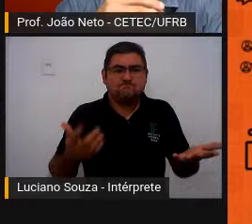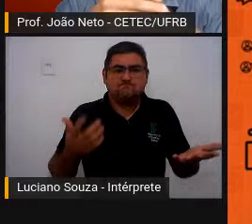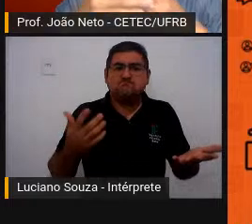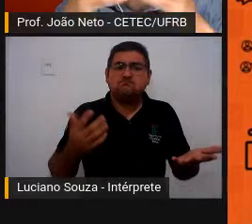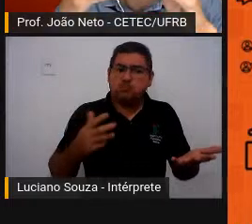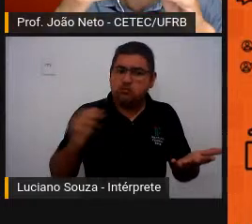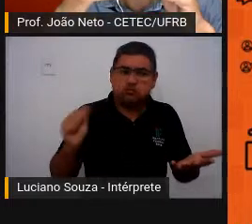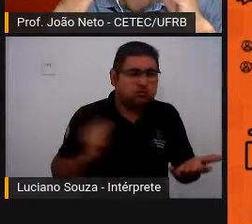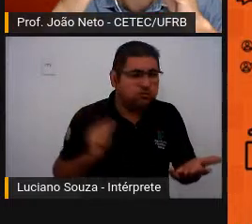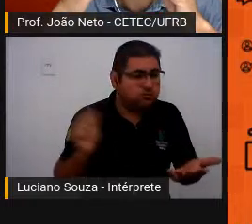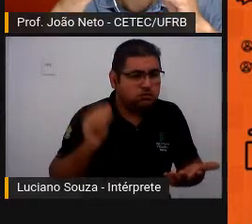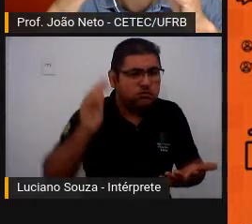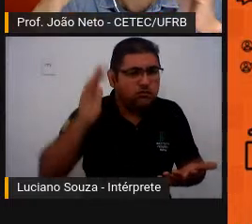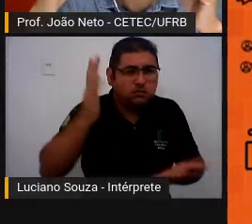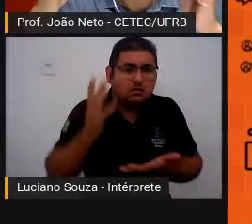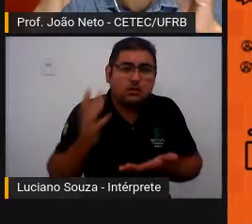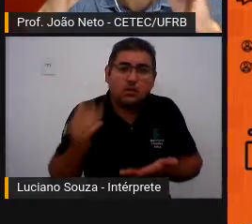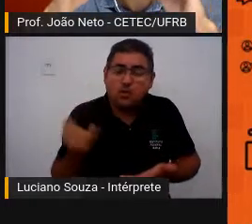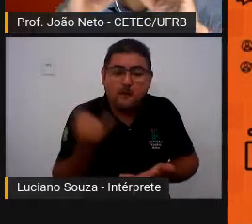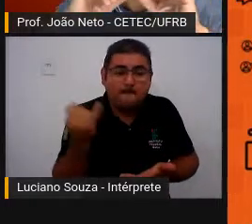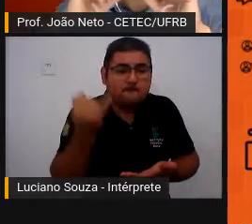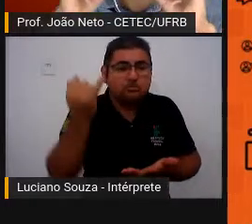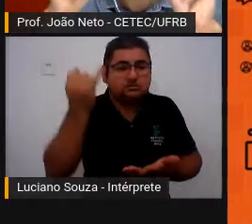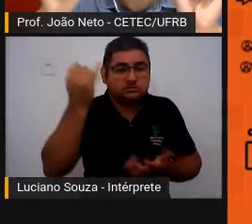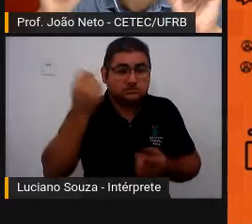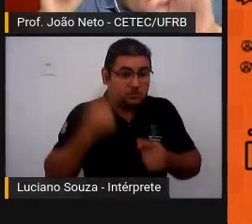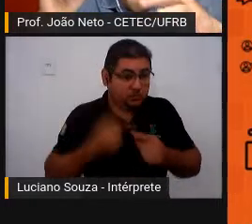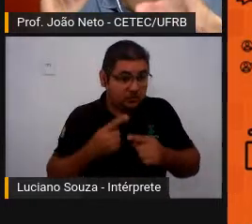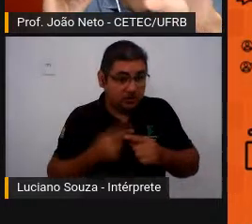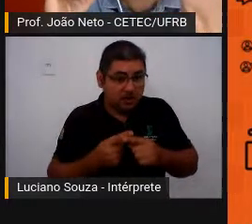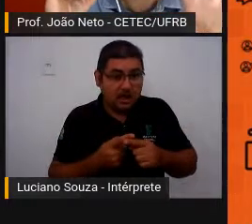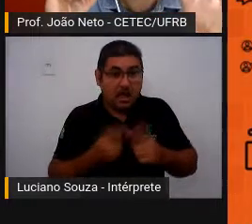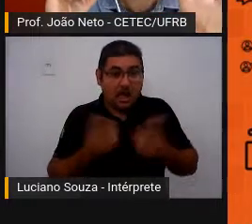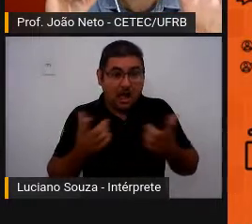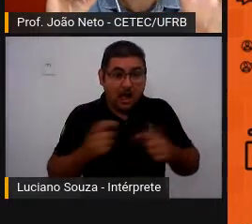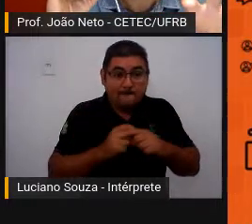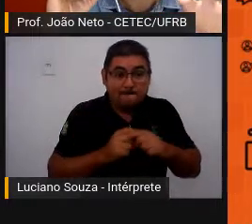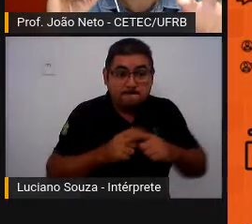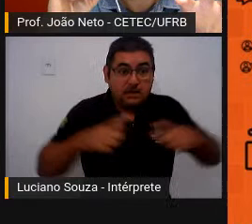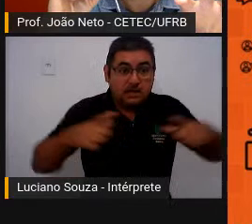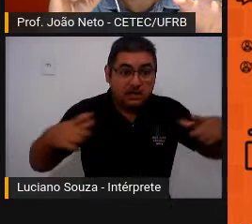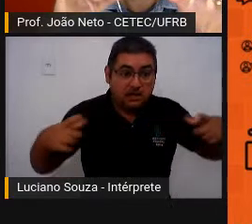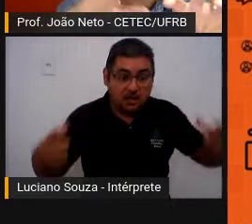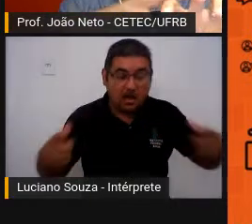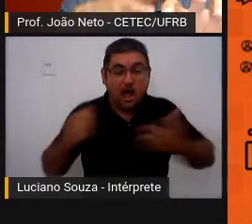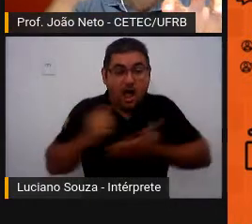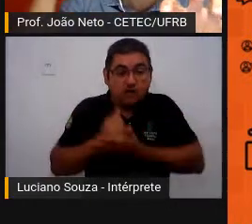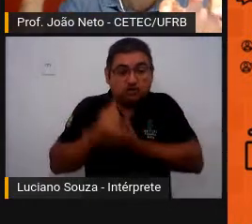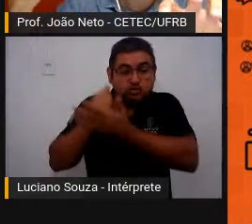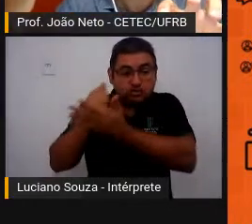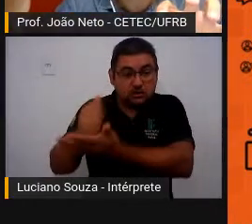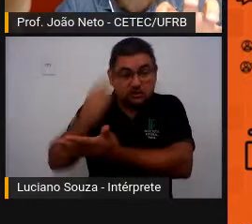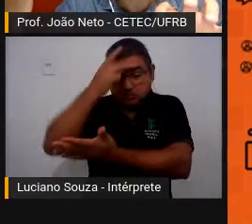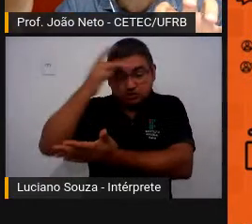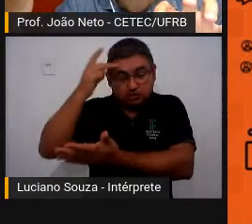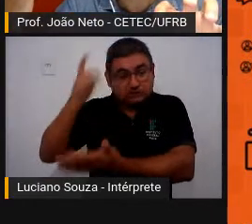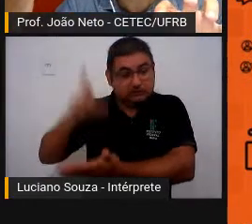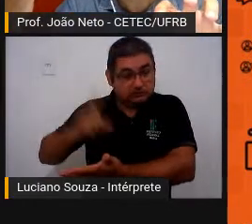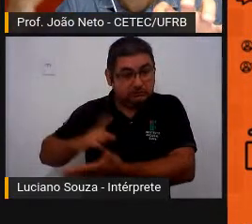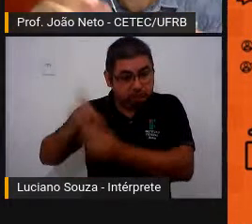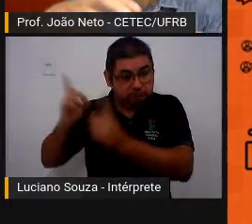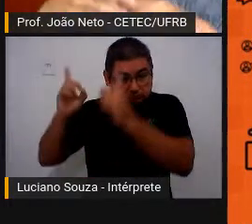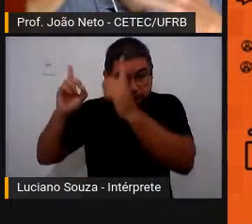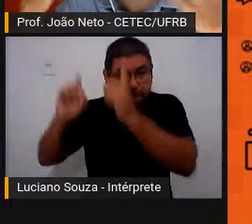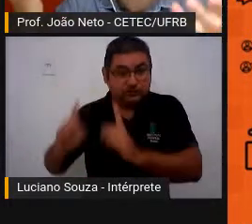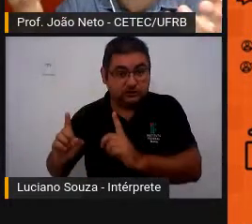valorizada quando ela extrapola desse universo de somente para das pessoas com deficiência e passam por um universo